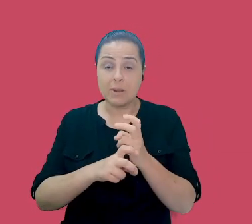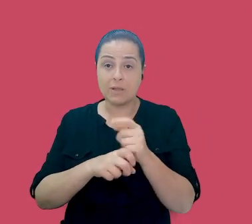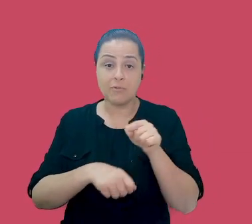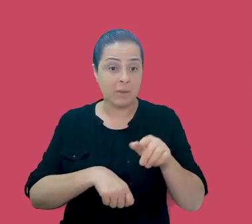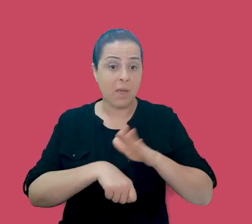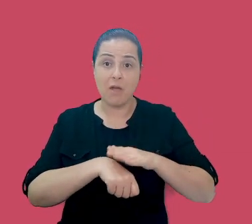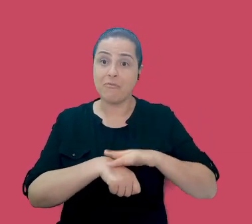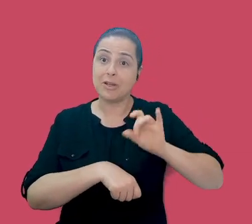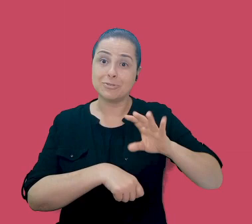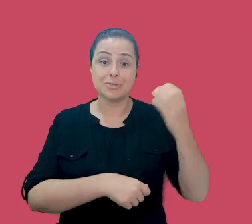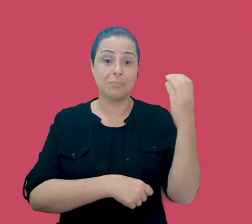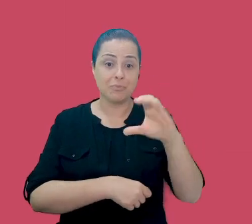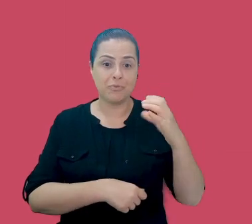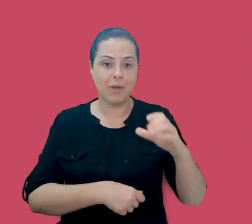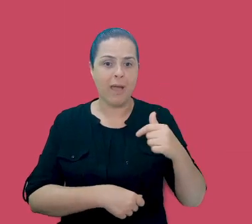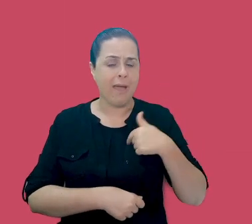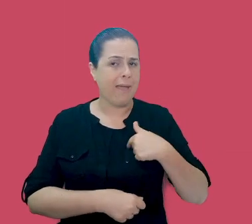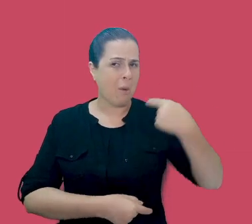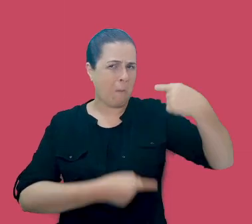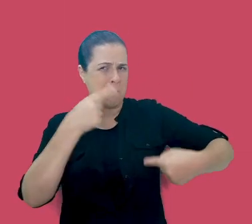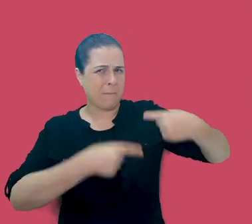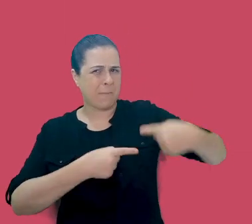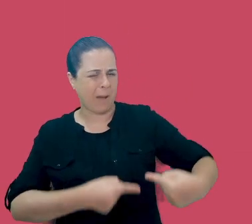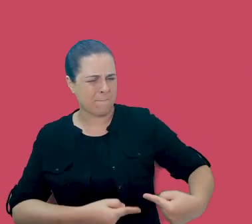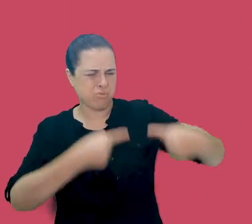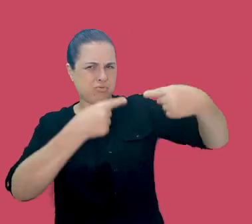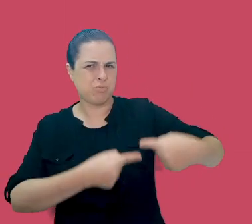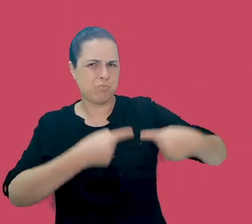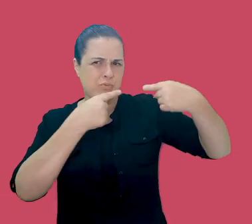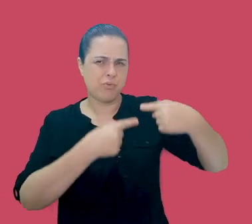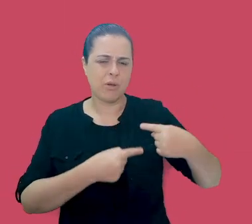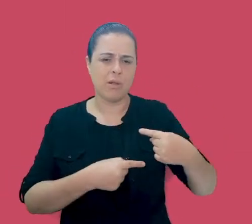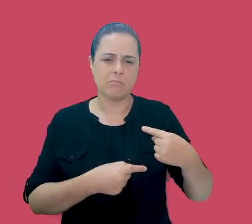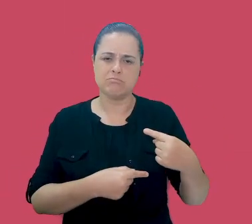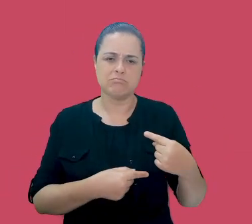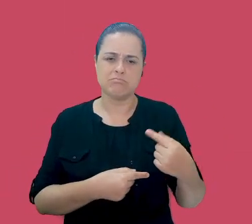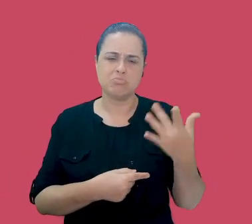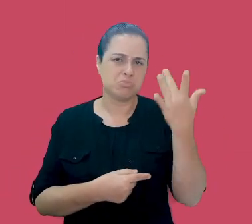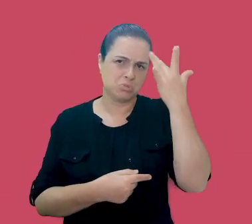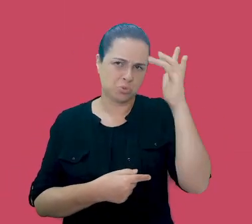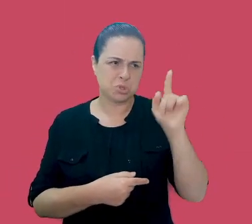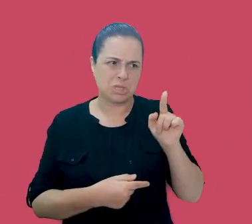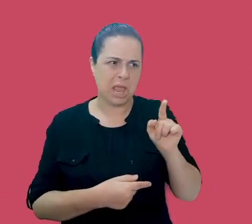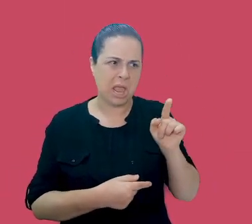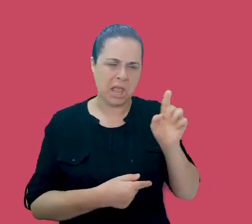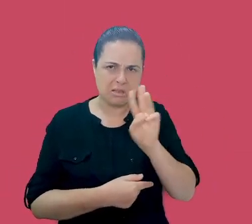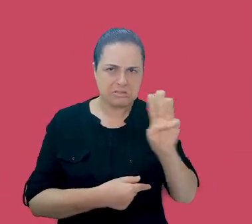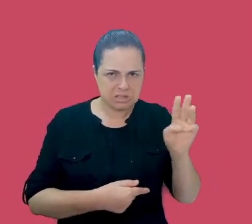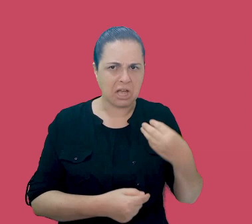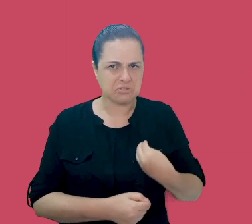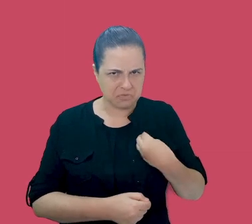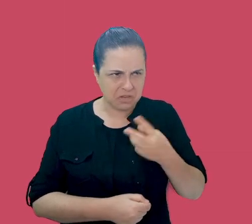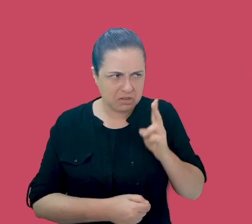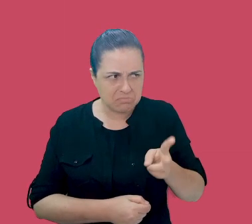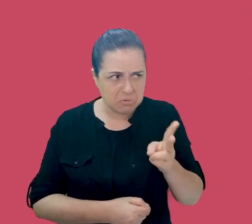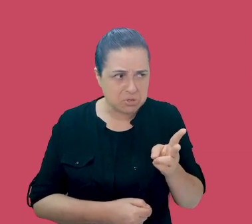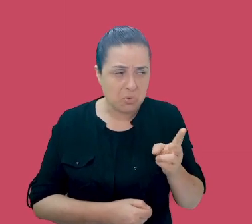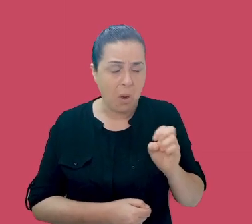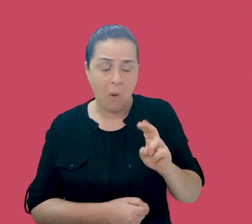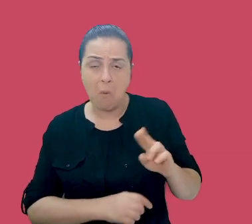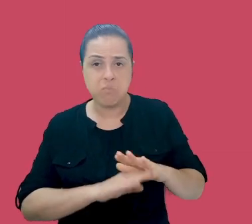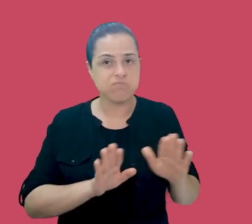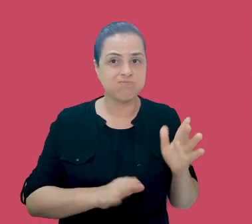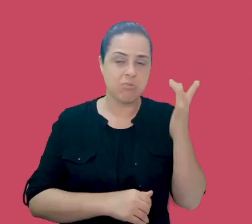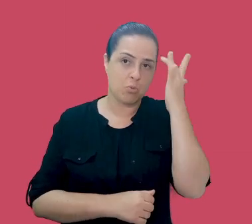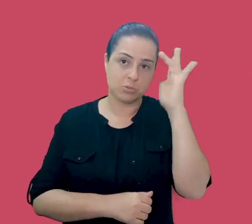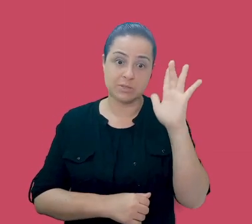com o cara, era um português que fez, chama Ether9, nem sei se funciona ainda. Enfim, por isso, né? Porque, assim, uma coisa era